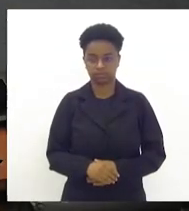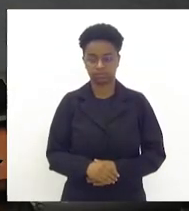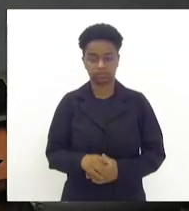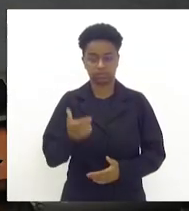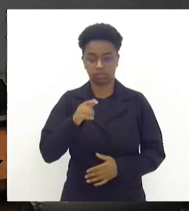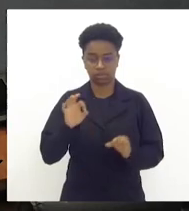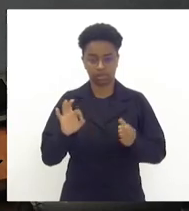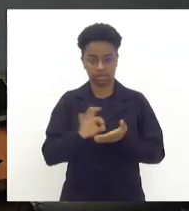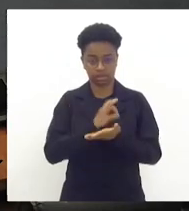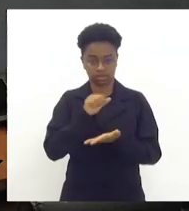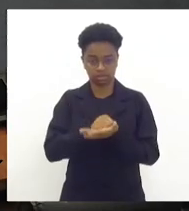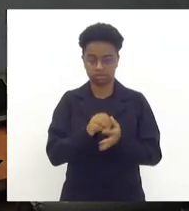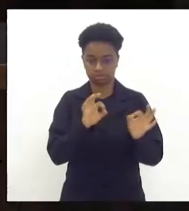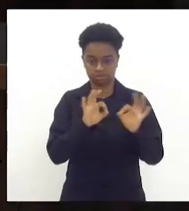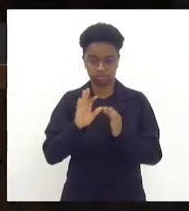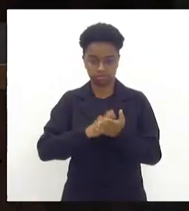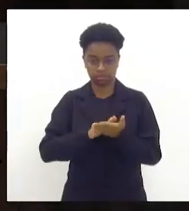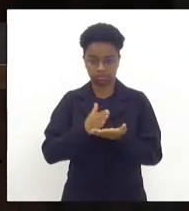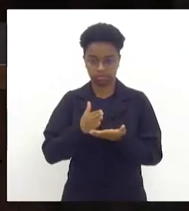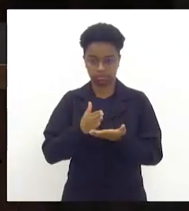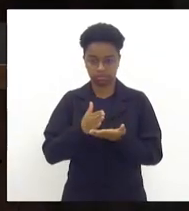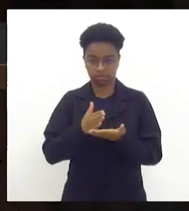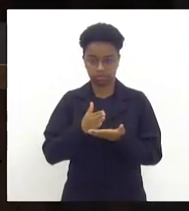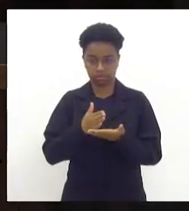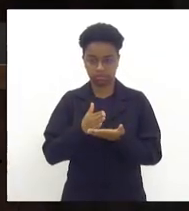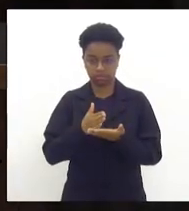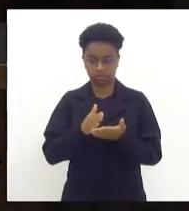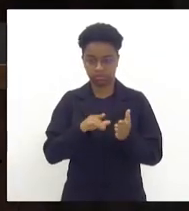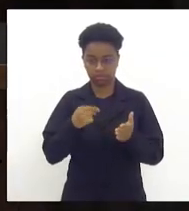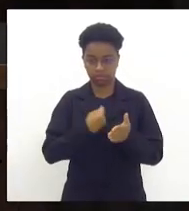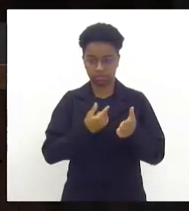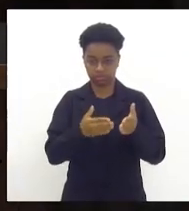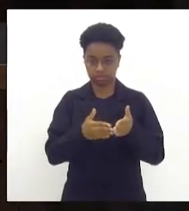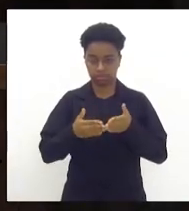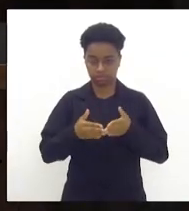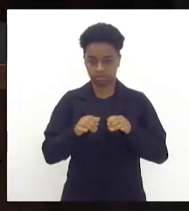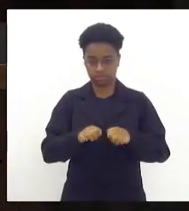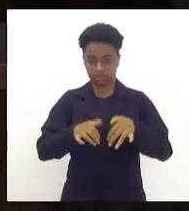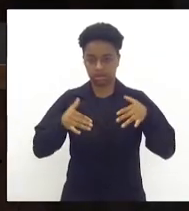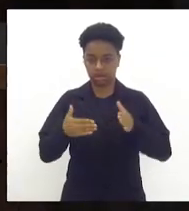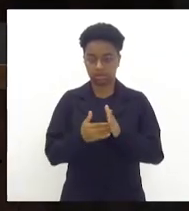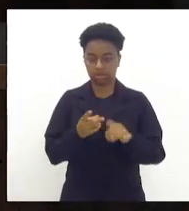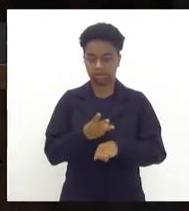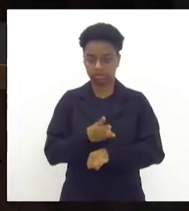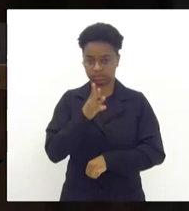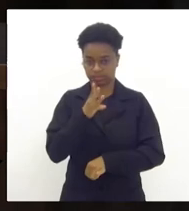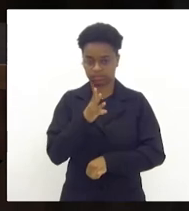Não havendo mais orador inscrito, a presidência suspende a sessão até